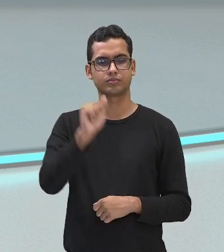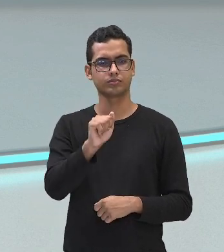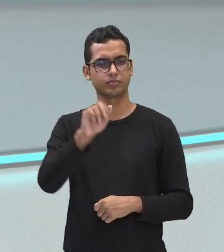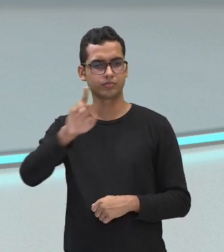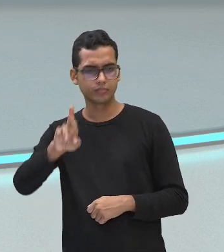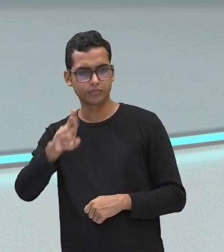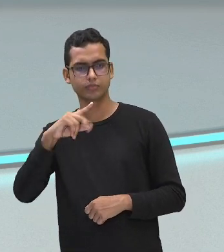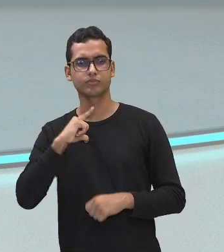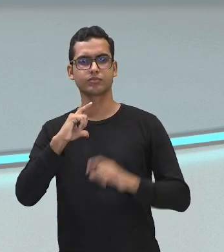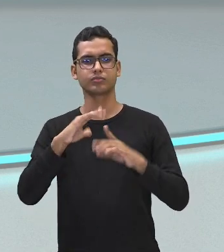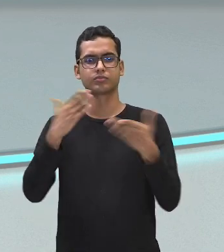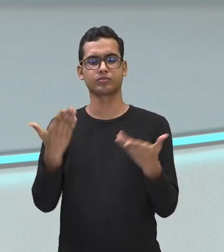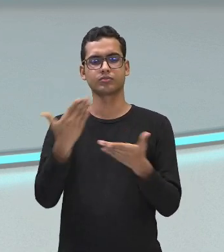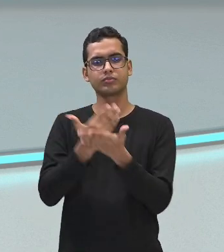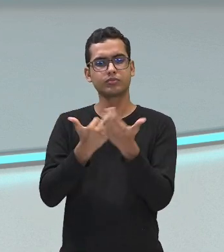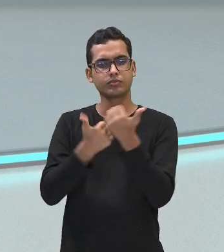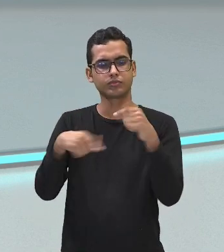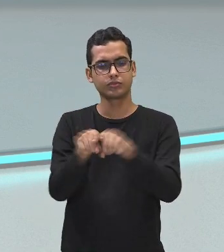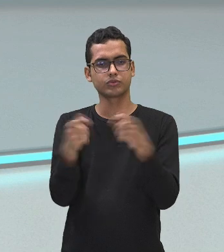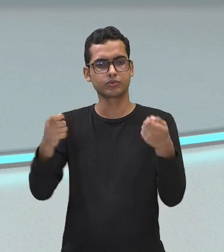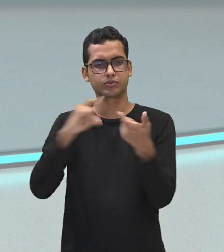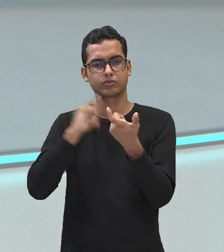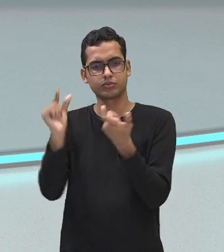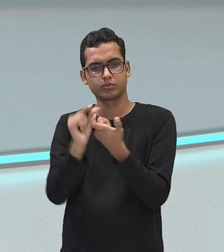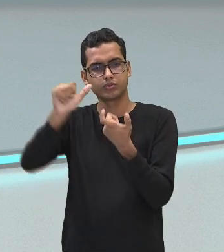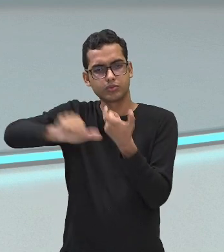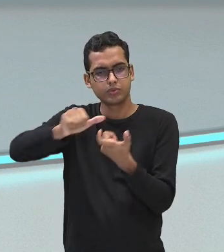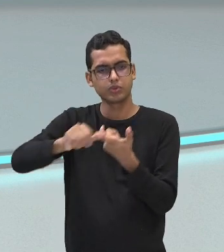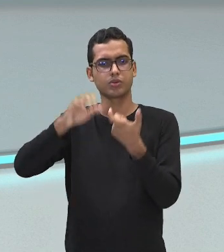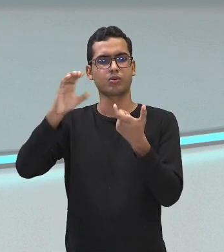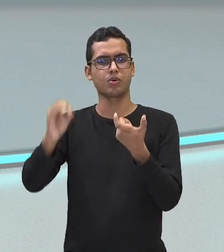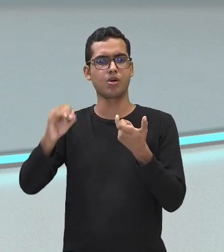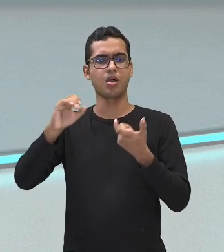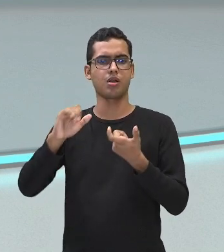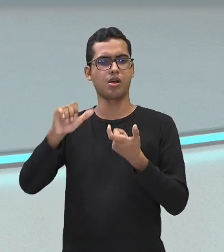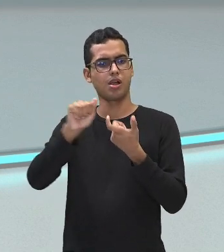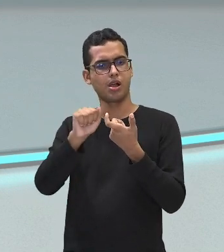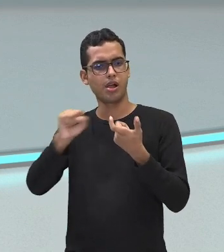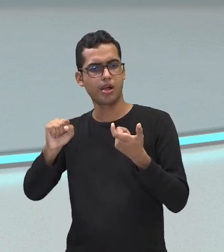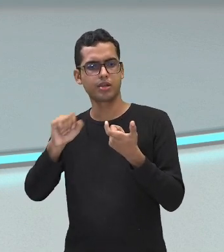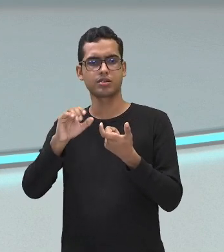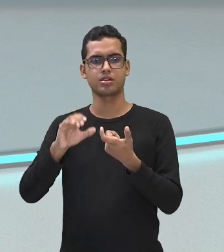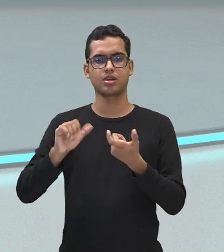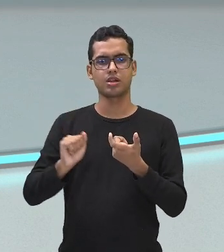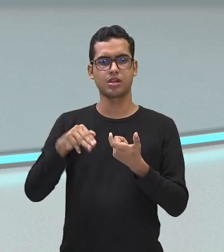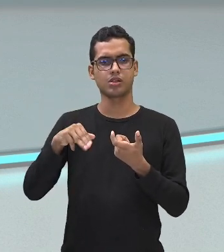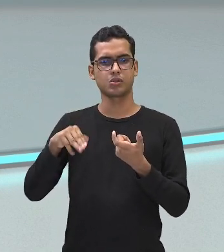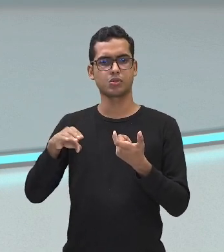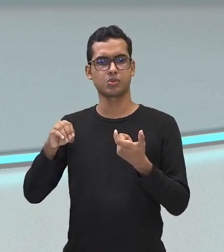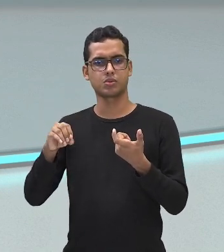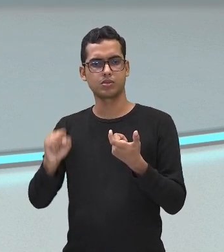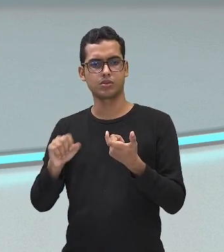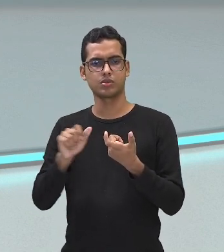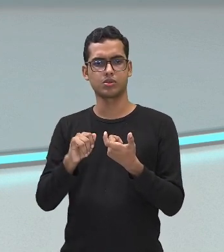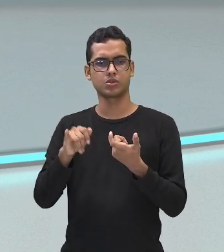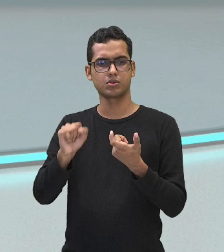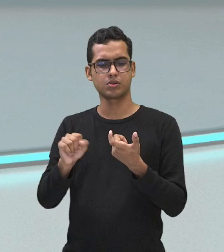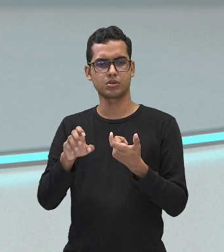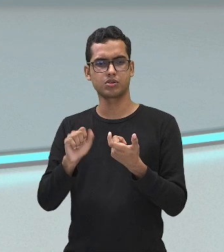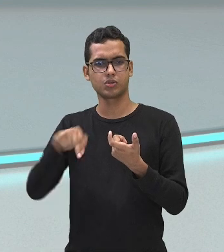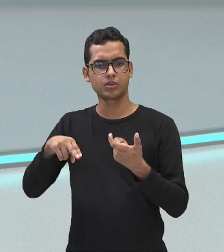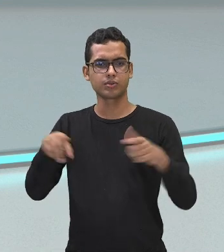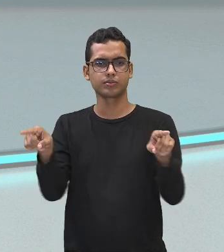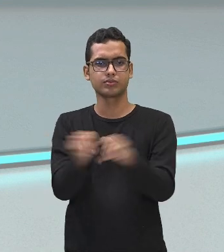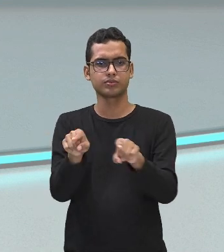verbos terminados em segunda conjugação, por exemplo, o verbo comer, que nós vimos, as terminações serão o, es,